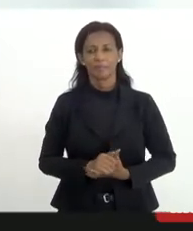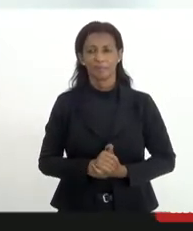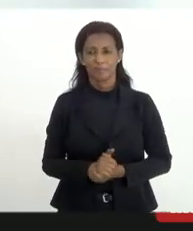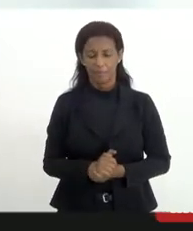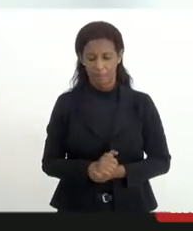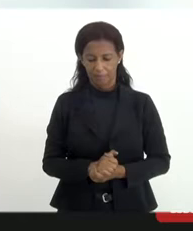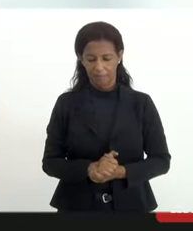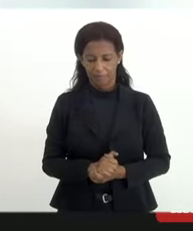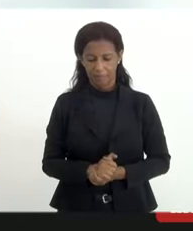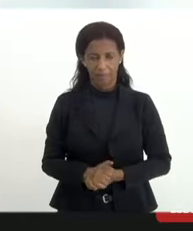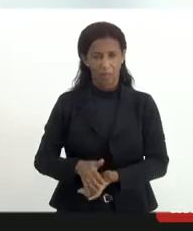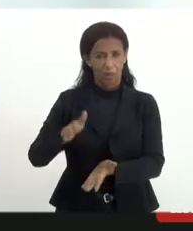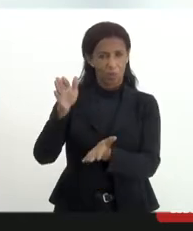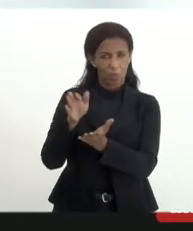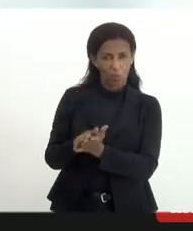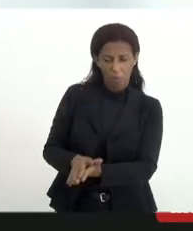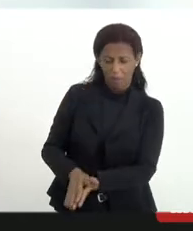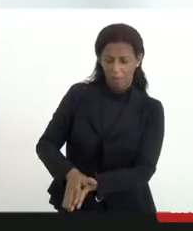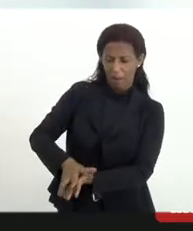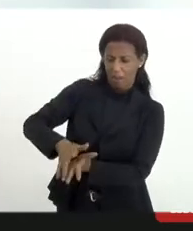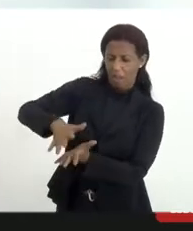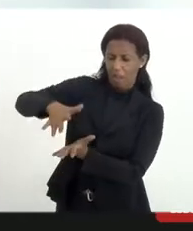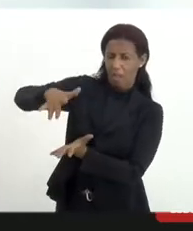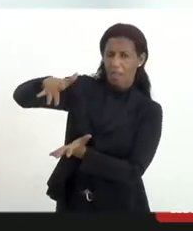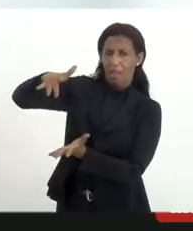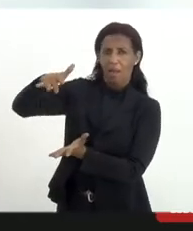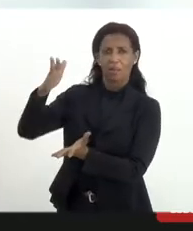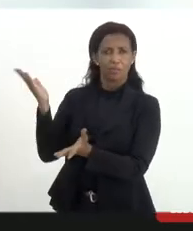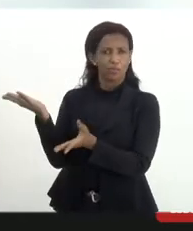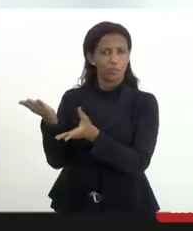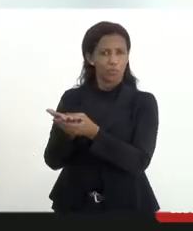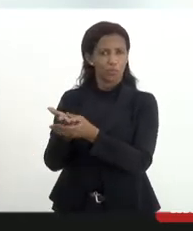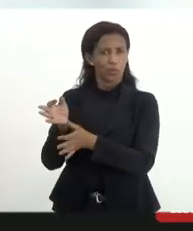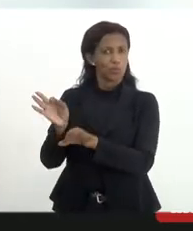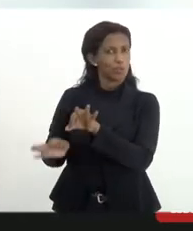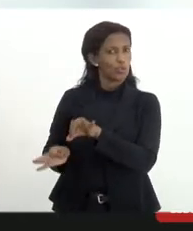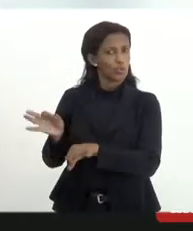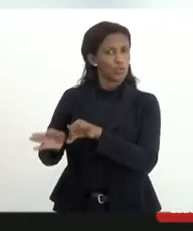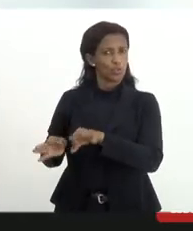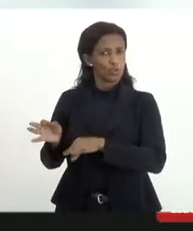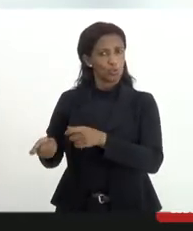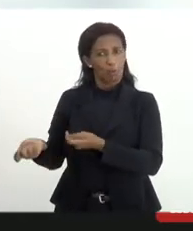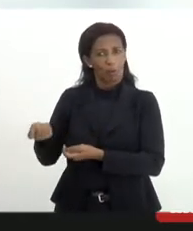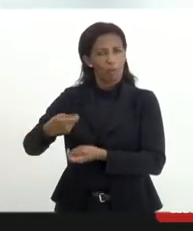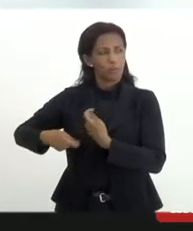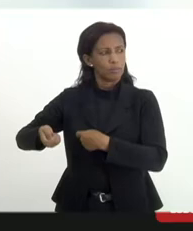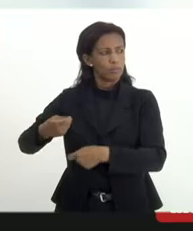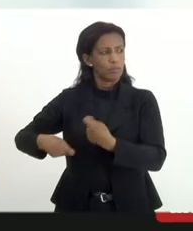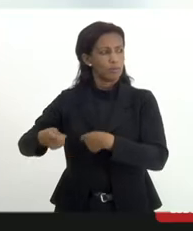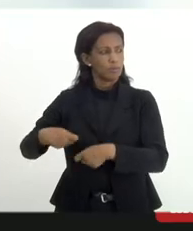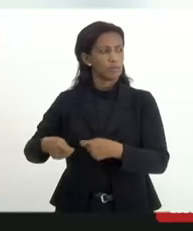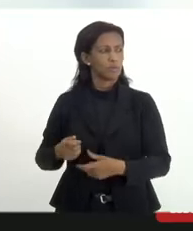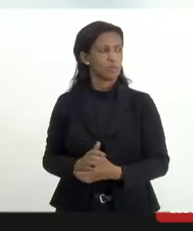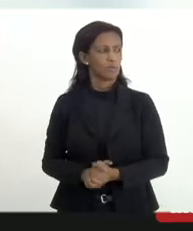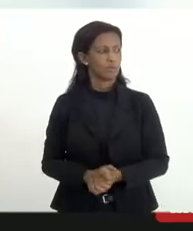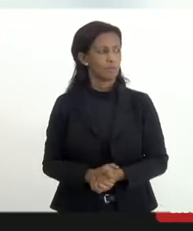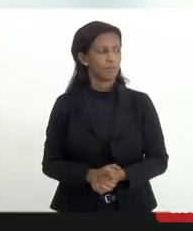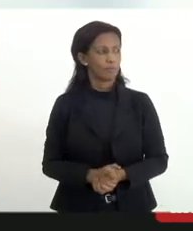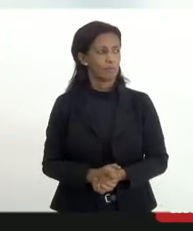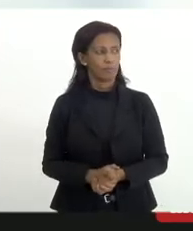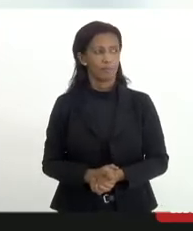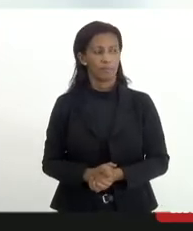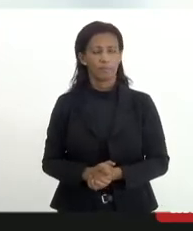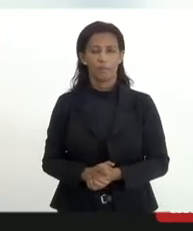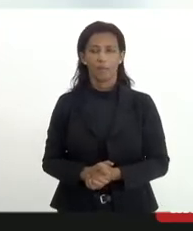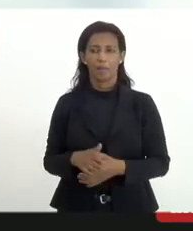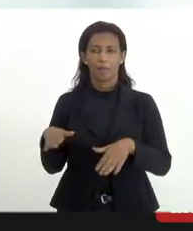O volume de processos discutidos a níveis administrativos e a